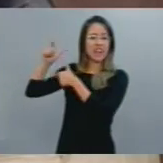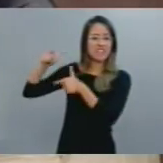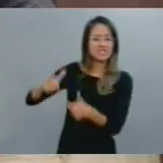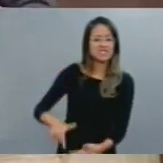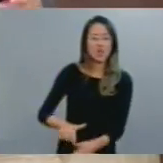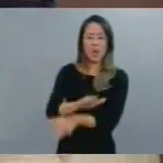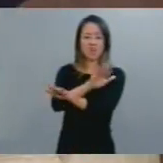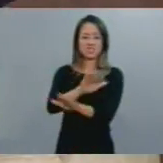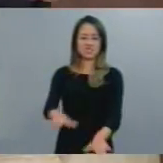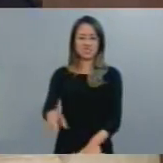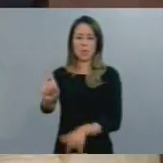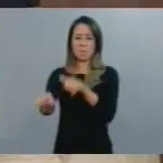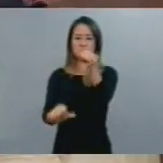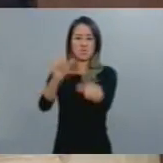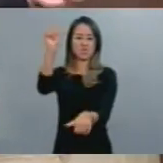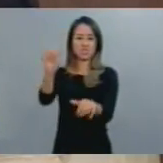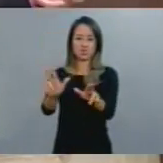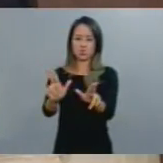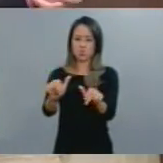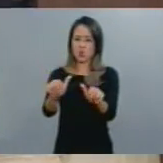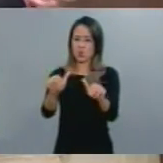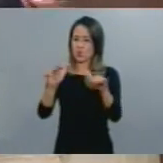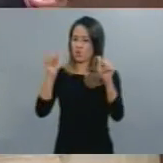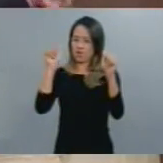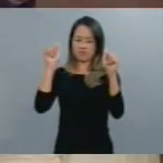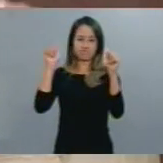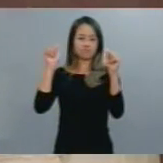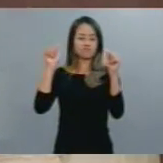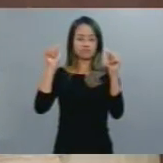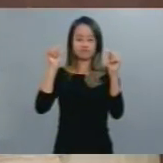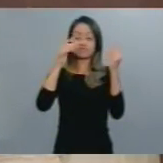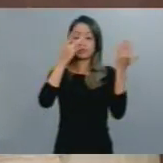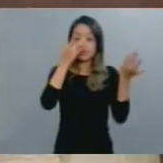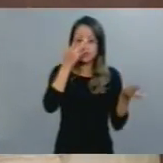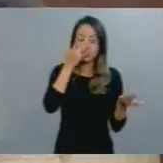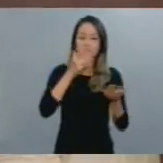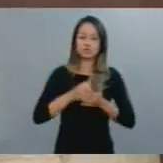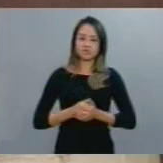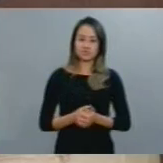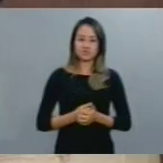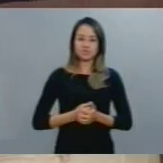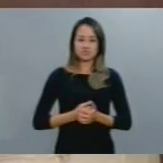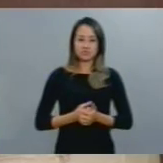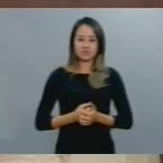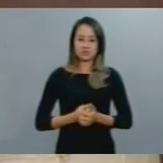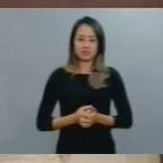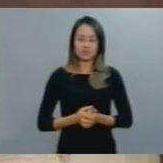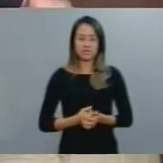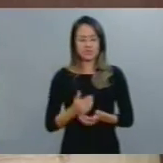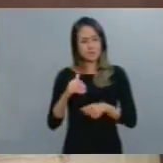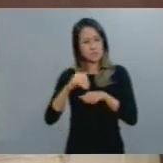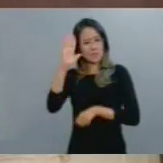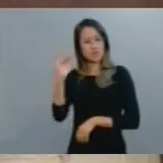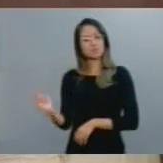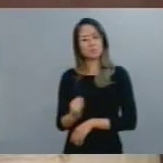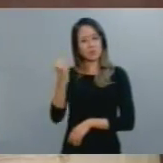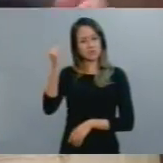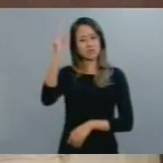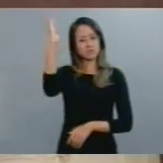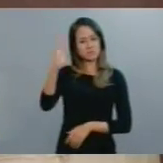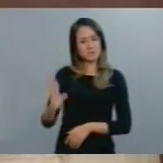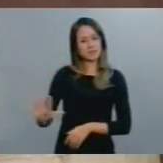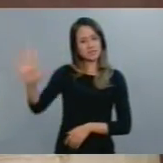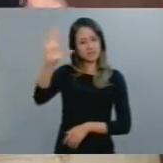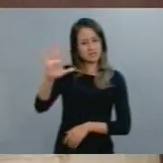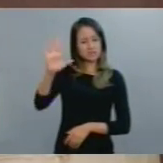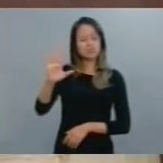corroer ganhos sociais importantes de 88 para cá. Uma das coisas mais importantes que o Brasil fez na